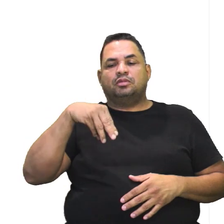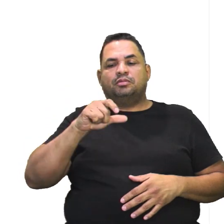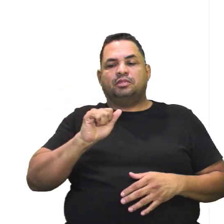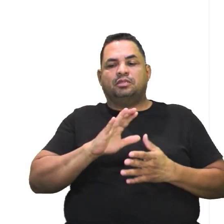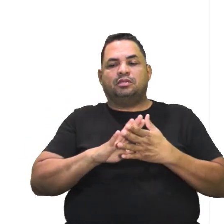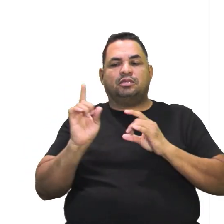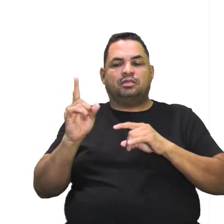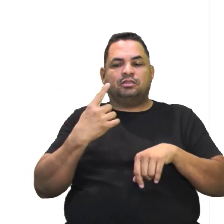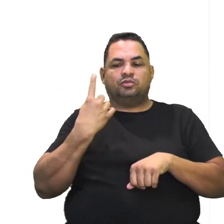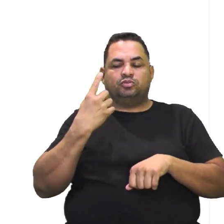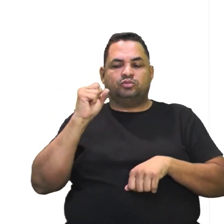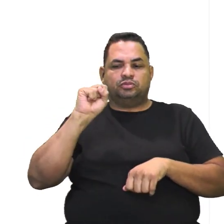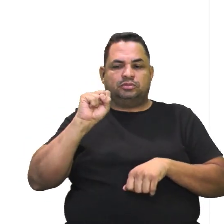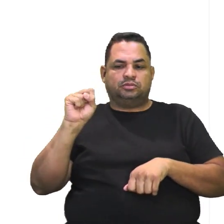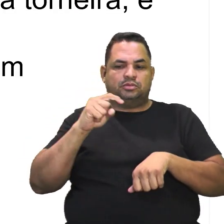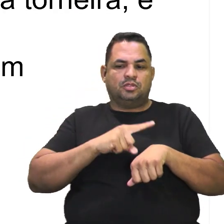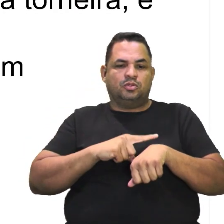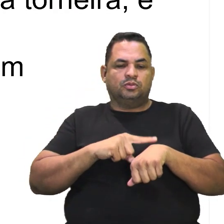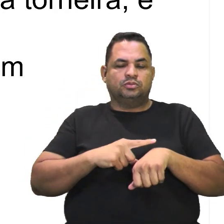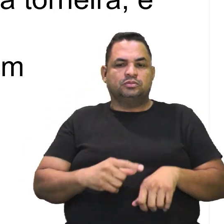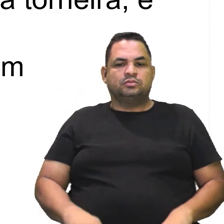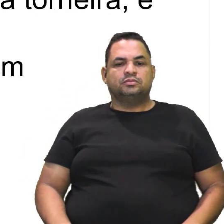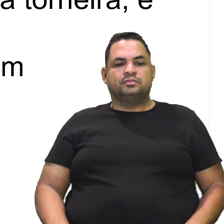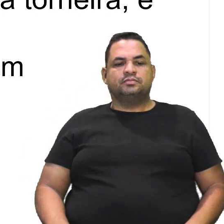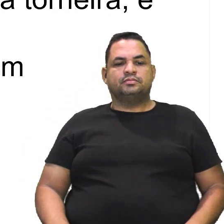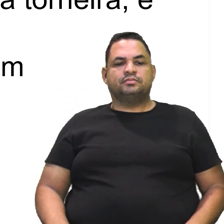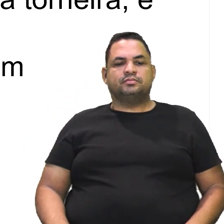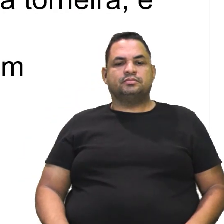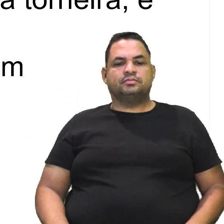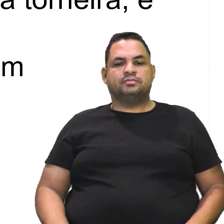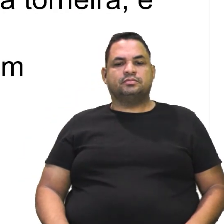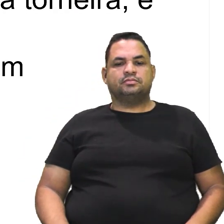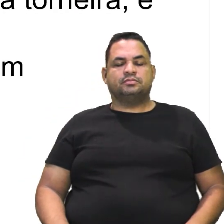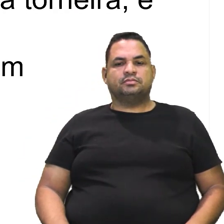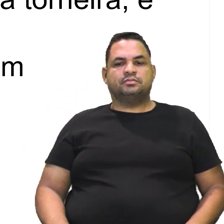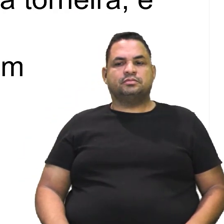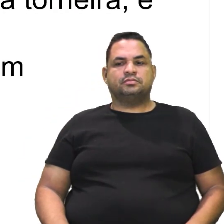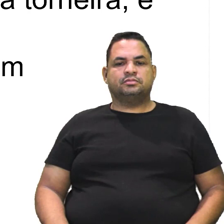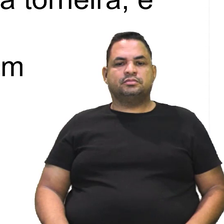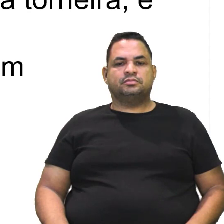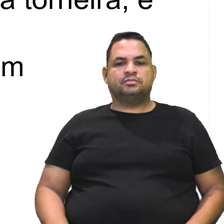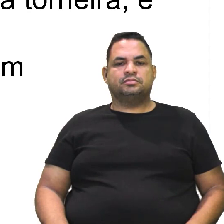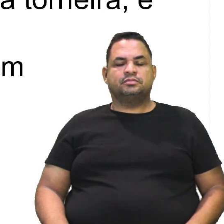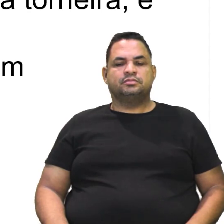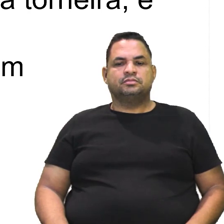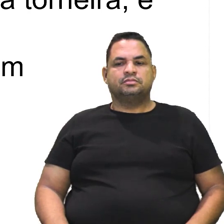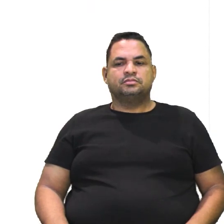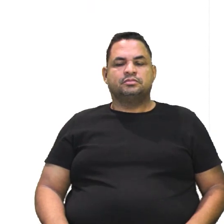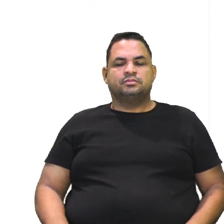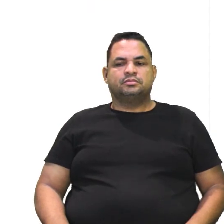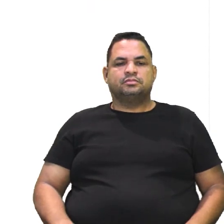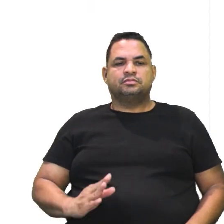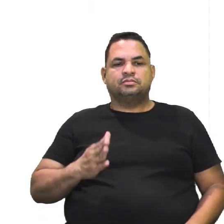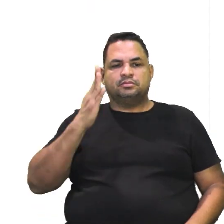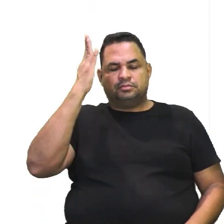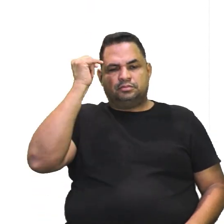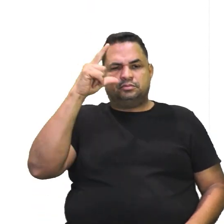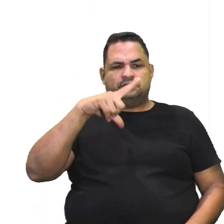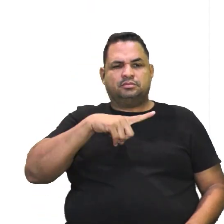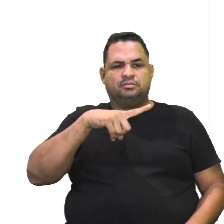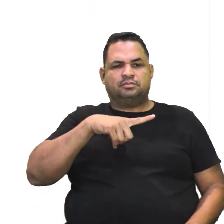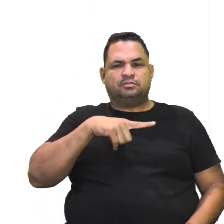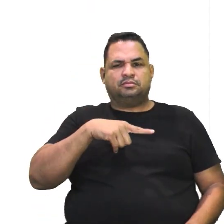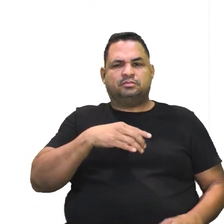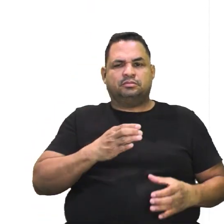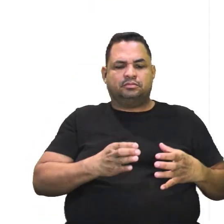por segundo e quantos segundos tem uma hora. Aí está resolvida a questão. Pronto. A gente já sabe, né, que vai ter uma